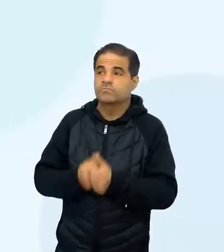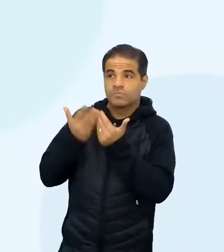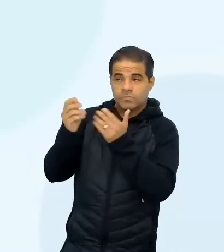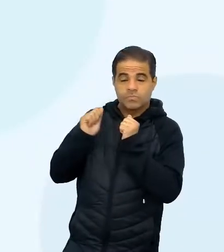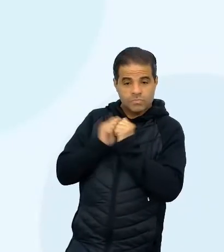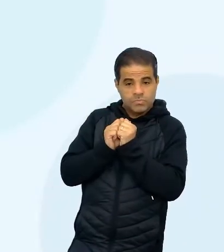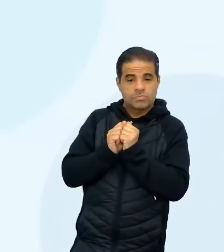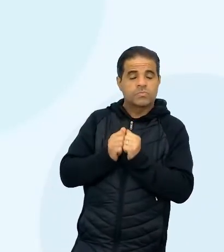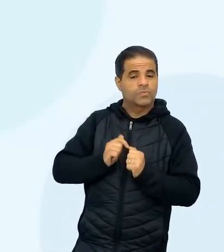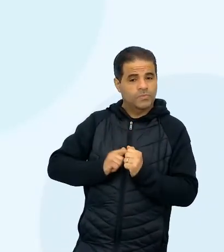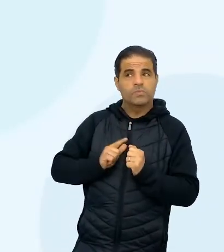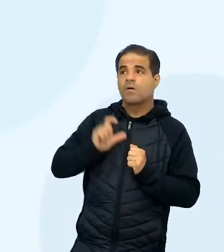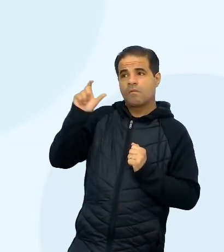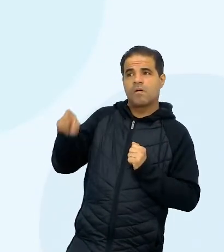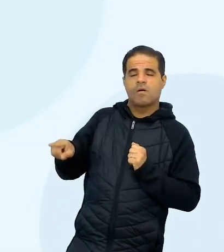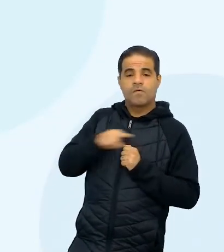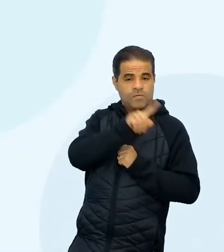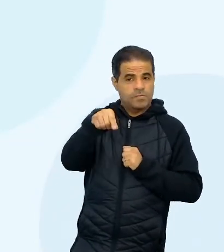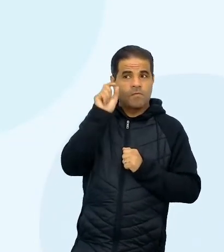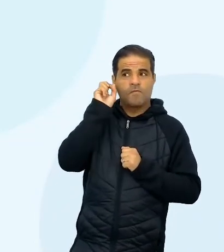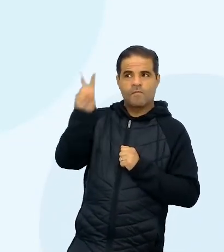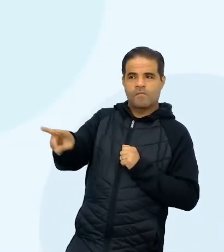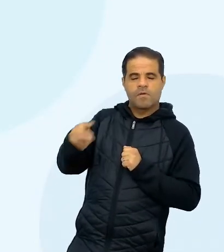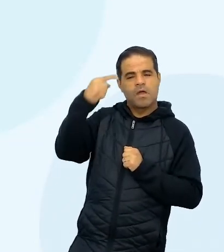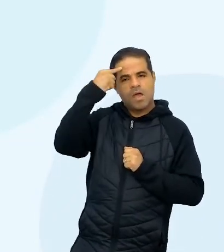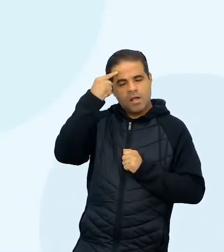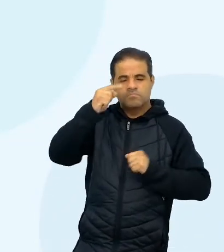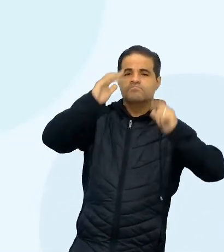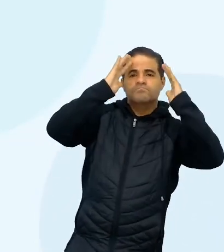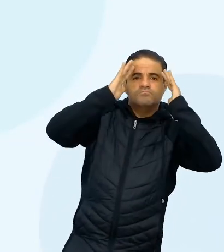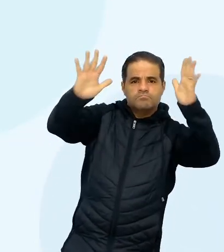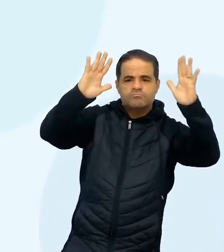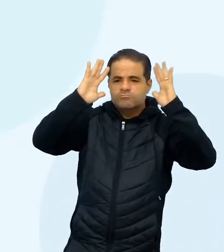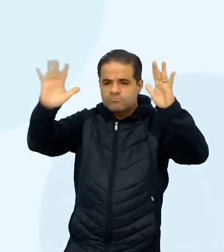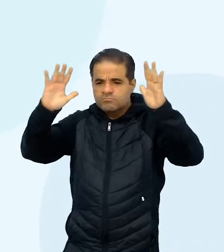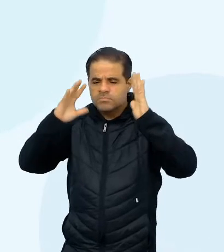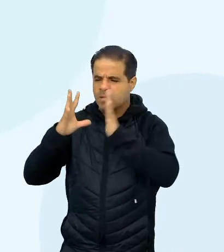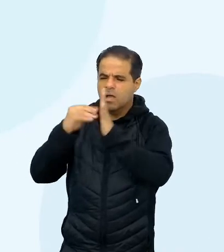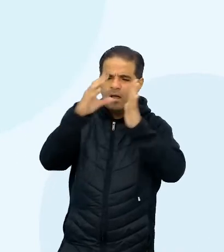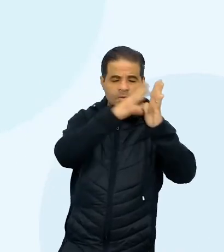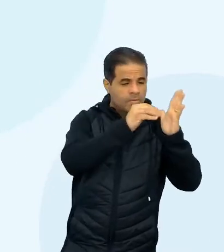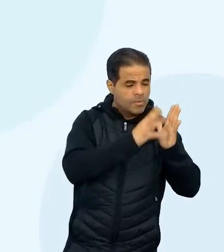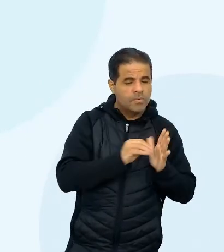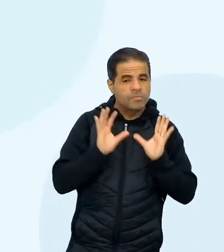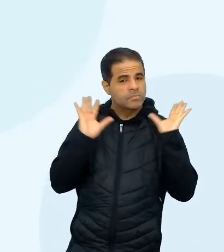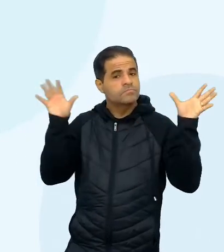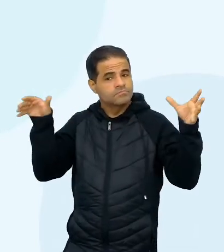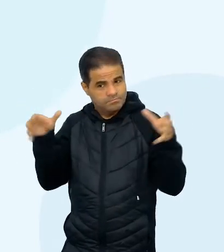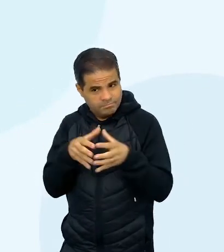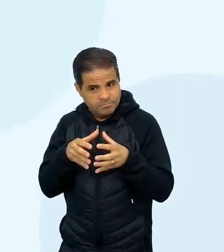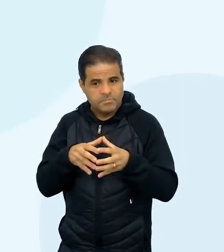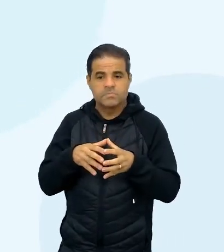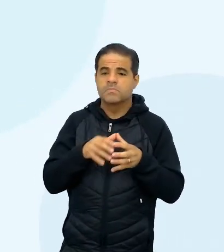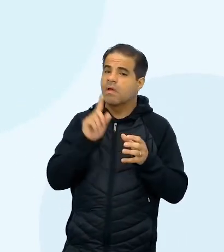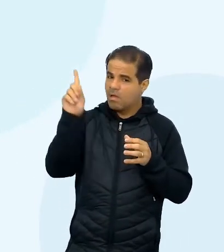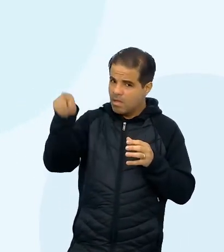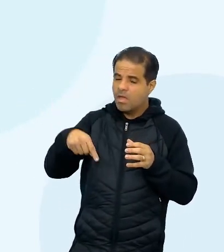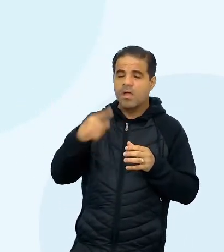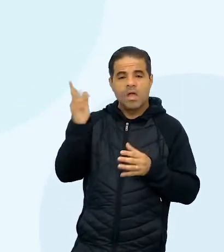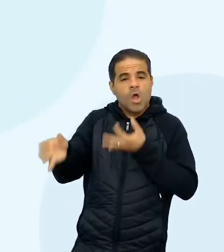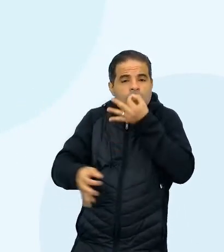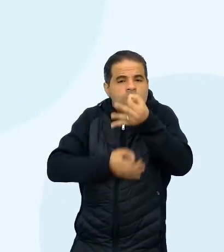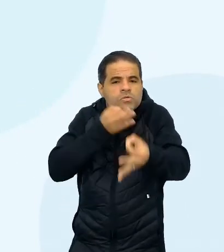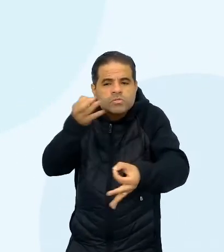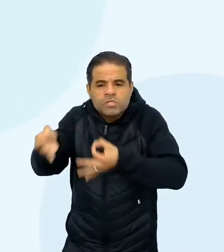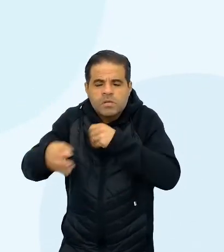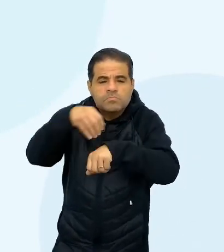slide. Então, eu trouxe imagens só para que vocês Olha, bacana essas pensem aí, fotografias. na modalidade condomínio misto, tá bom? Porque essa é uma